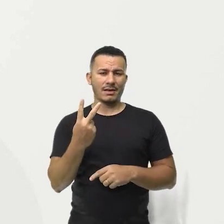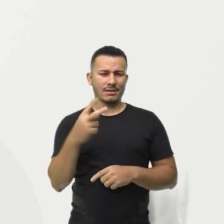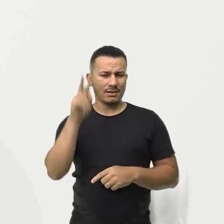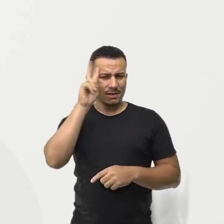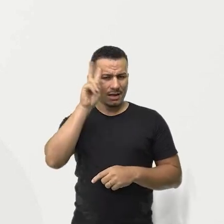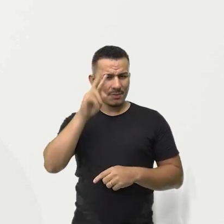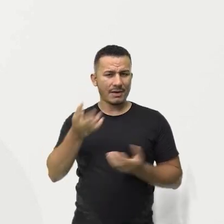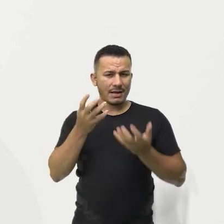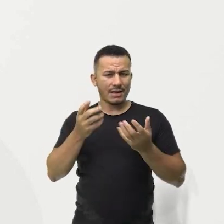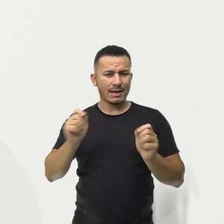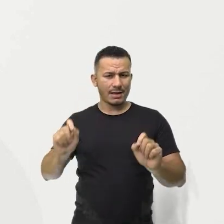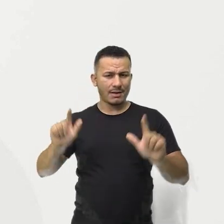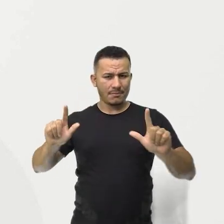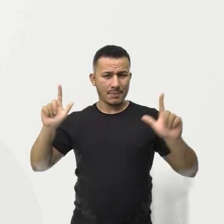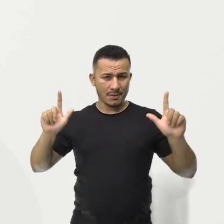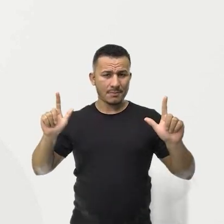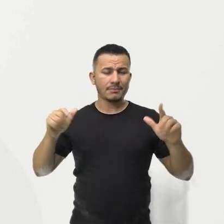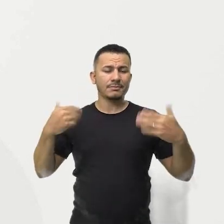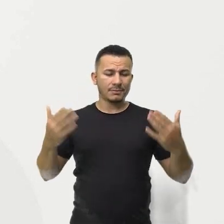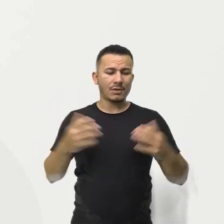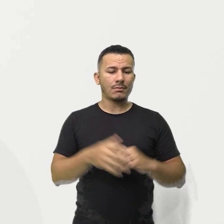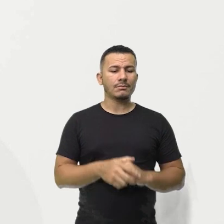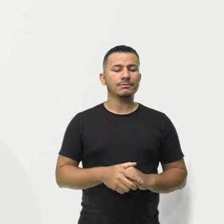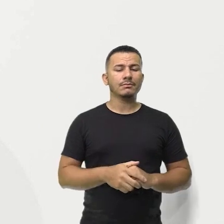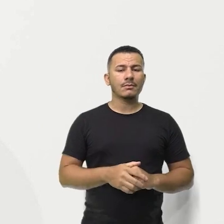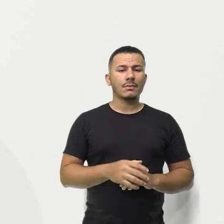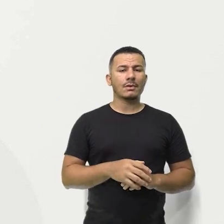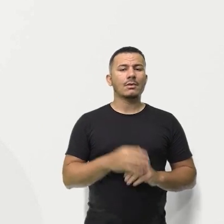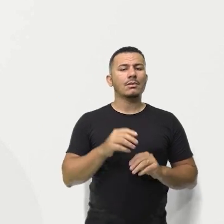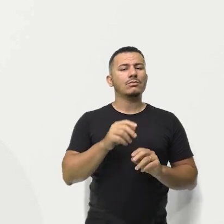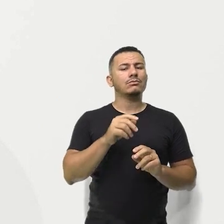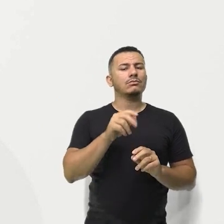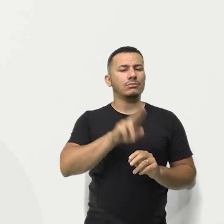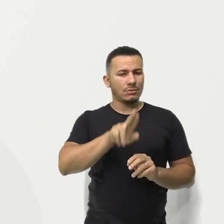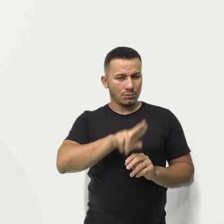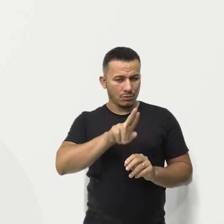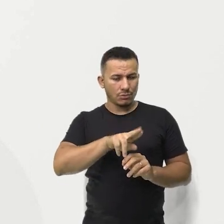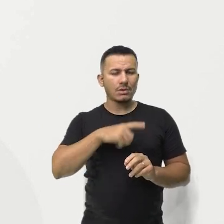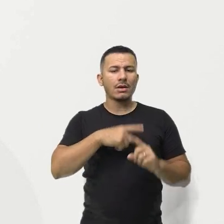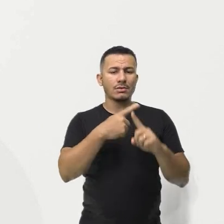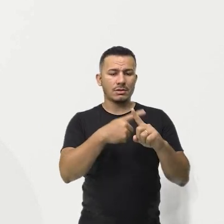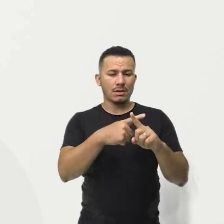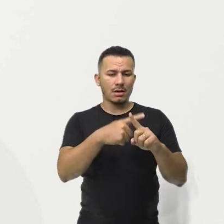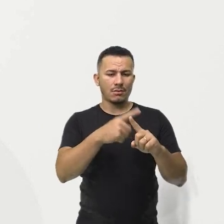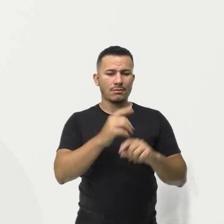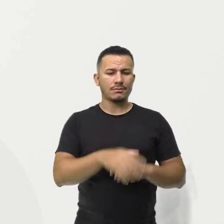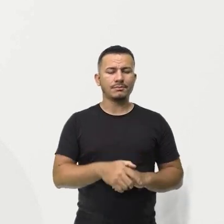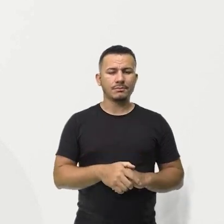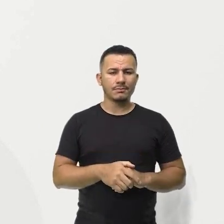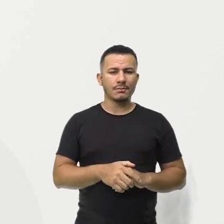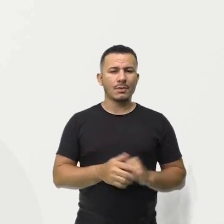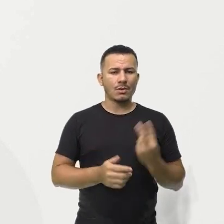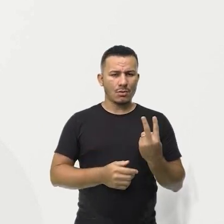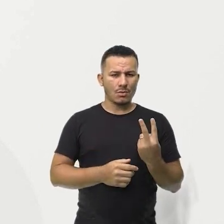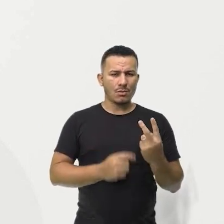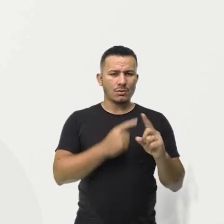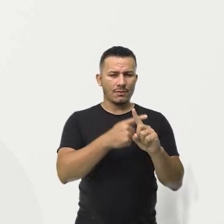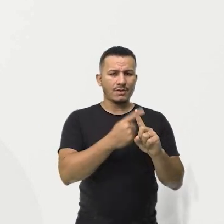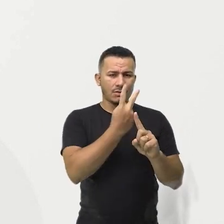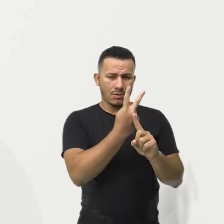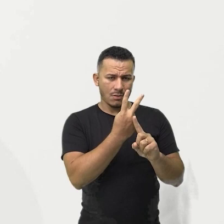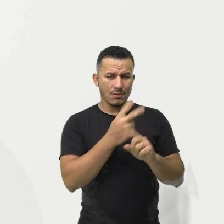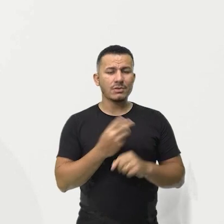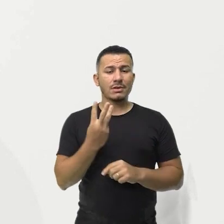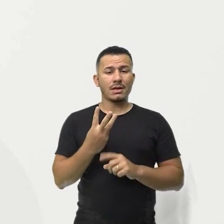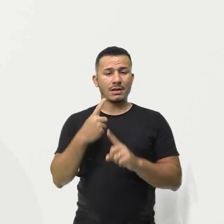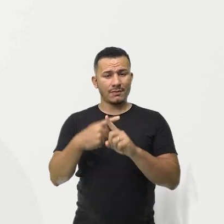x, o 3, que é o y, por 2. Por que por 2? Porque ele quer que a figura seja o dobro de tamanho, né? Então,